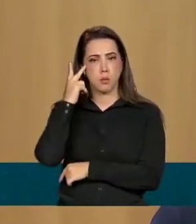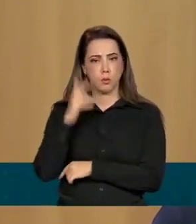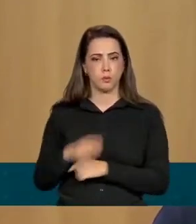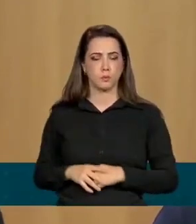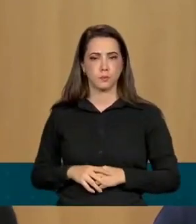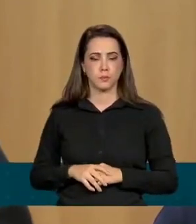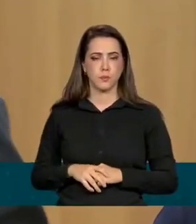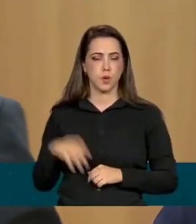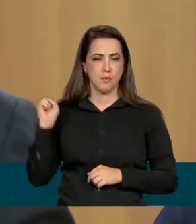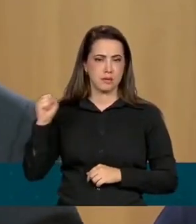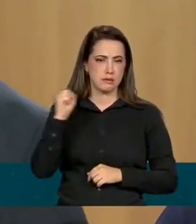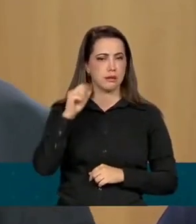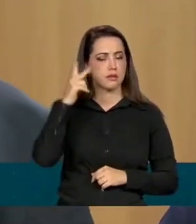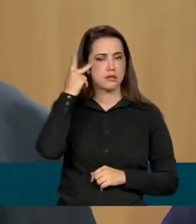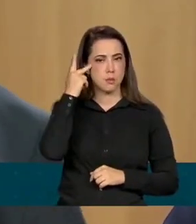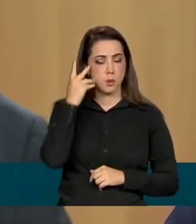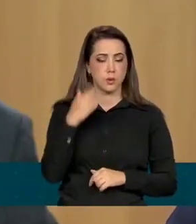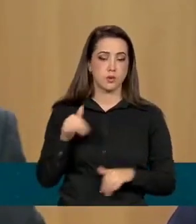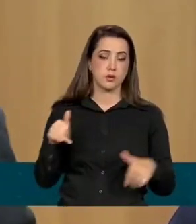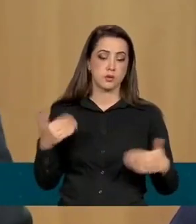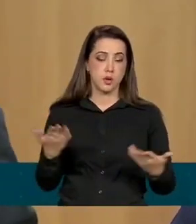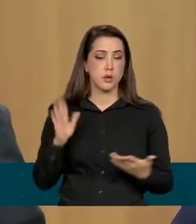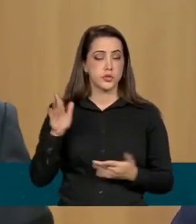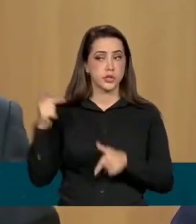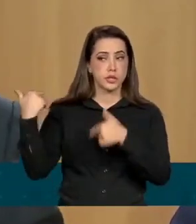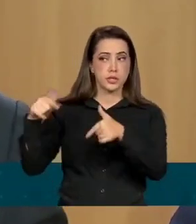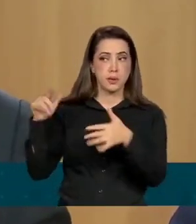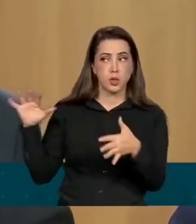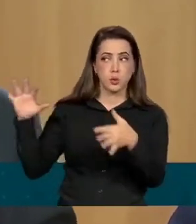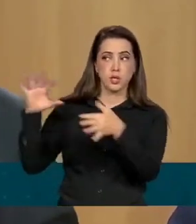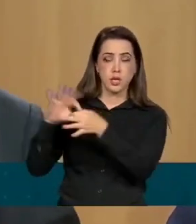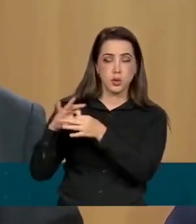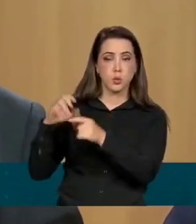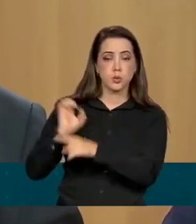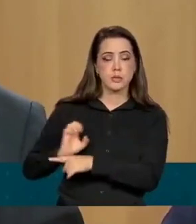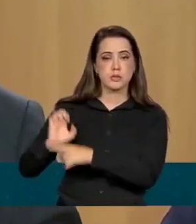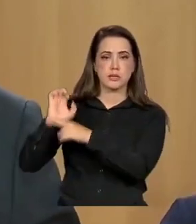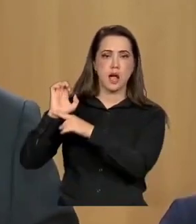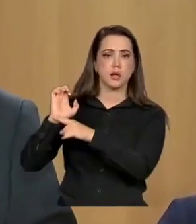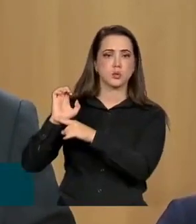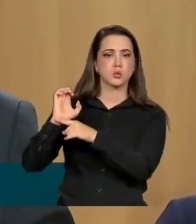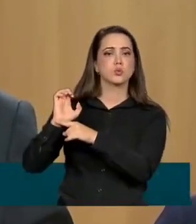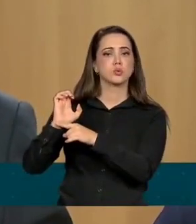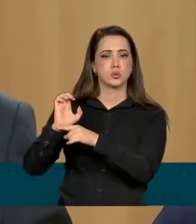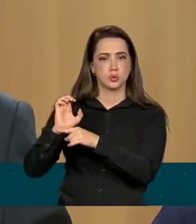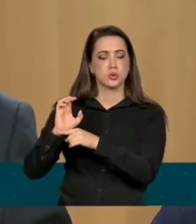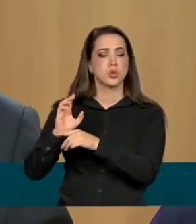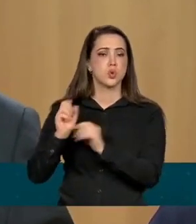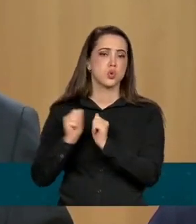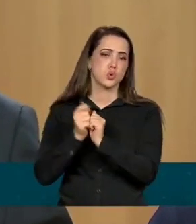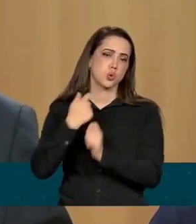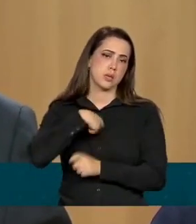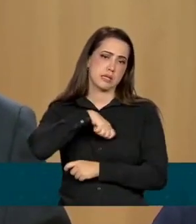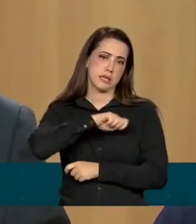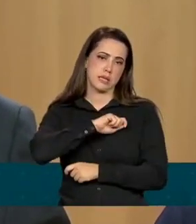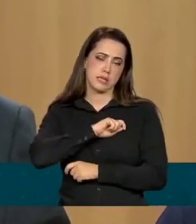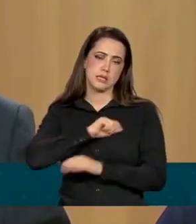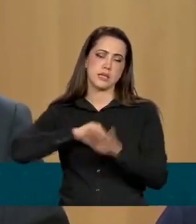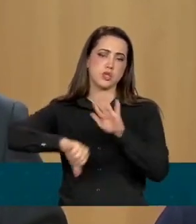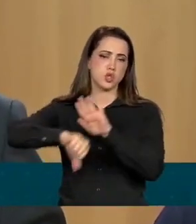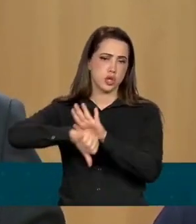Paulo. Então, nós já estamos atuando em rede com as delegacias de crimes cibernéticos das polícias